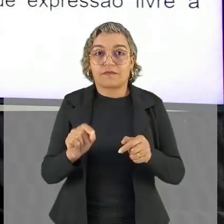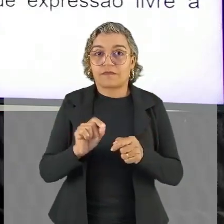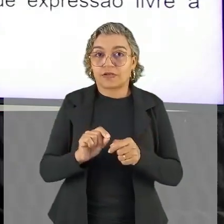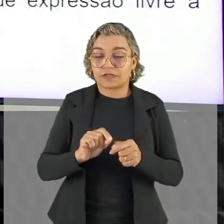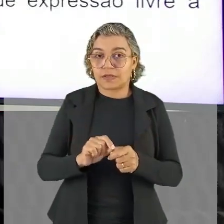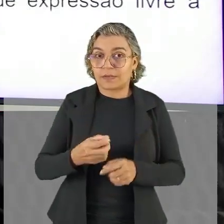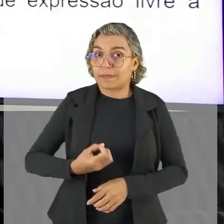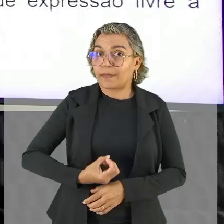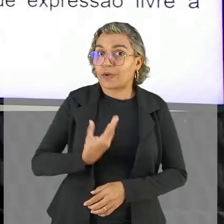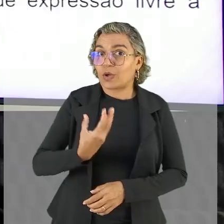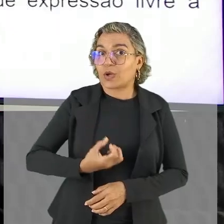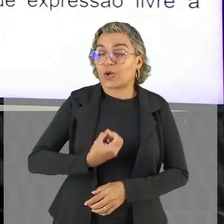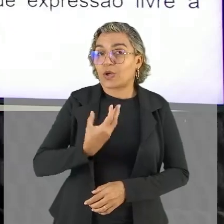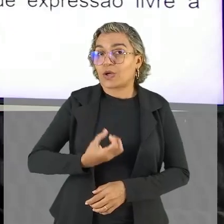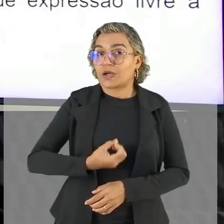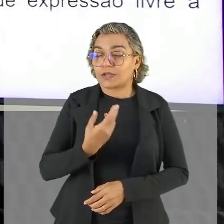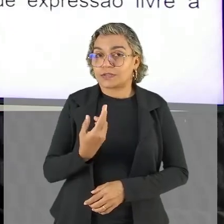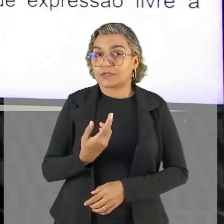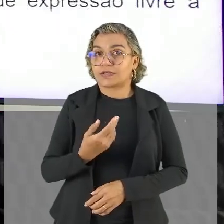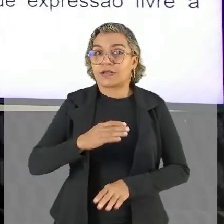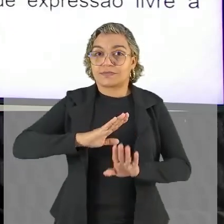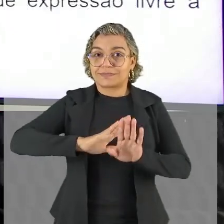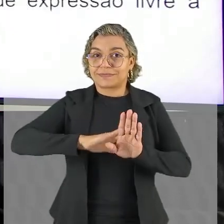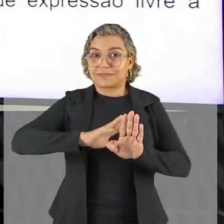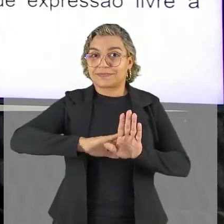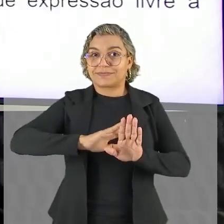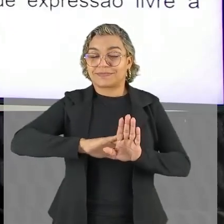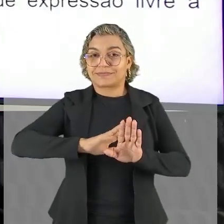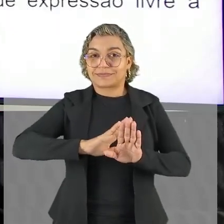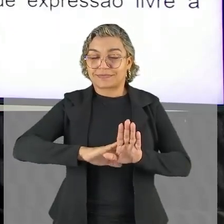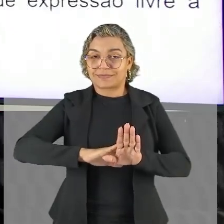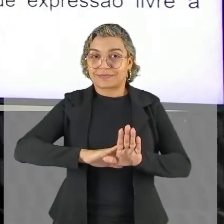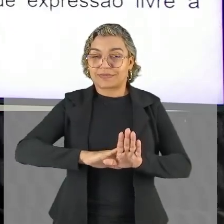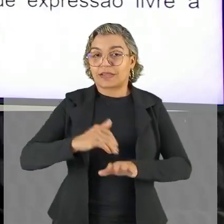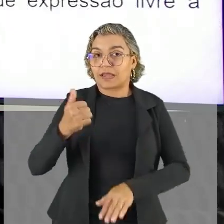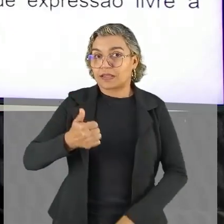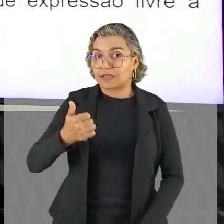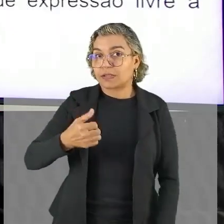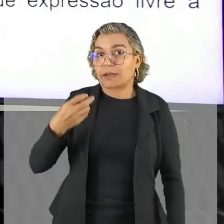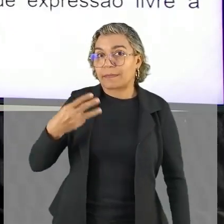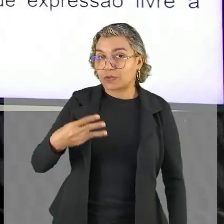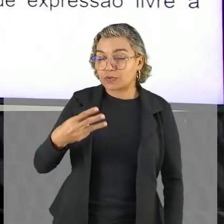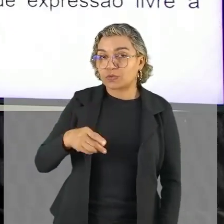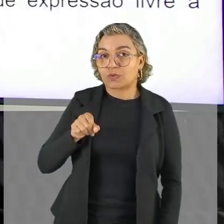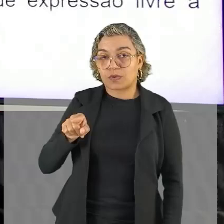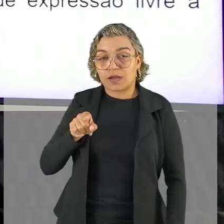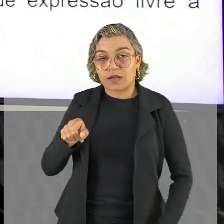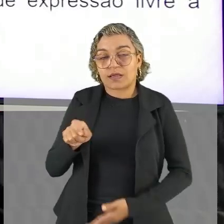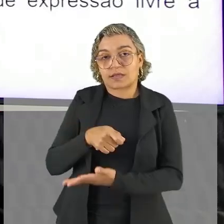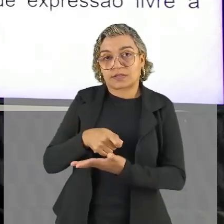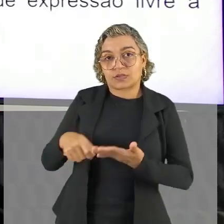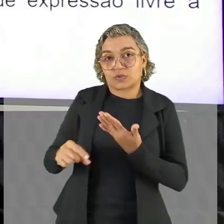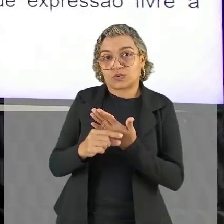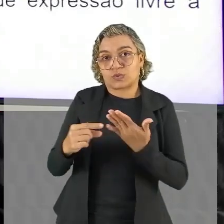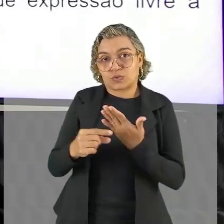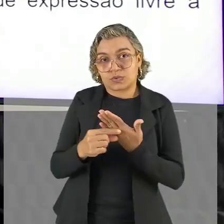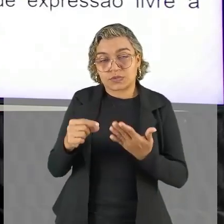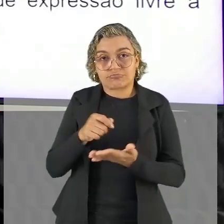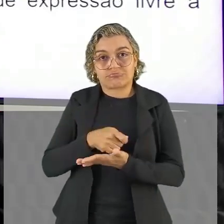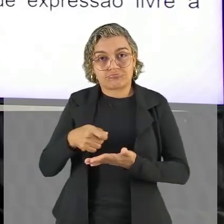em evidência. A subjetividade do eu lírico, do poeta, do escritor,